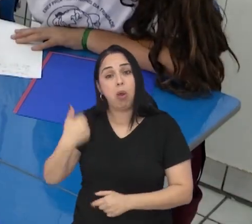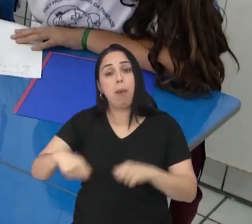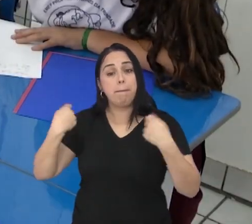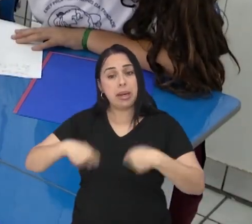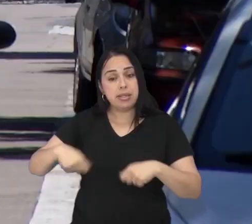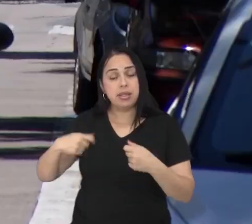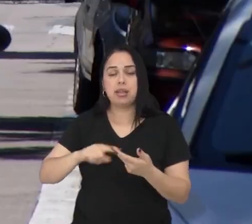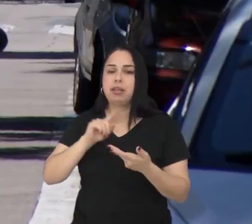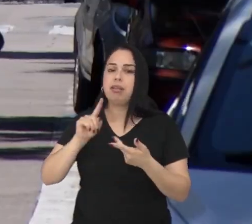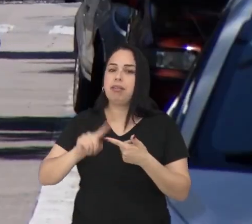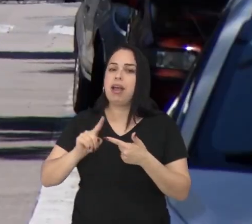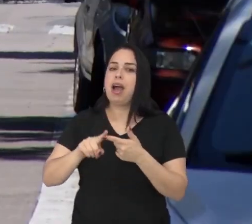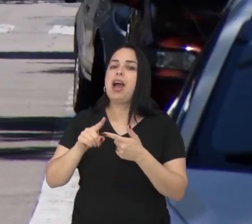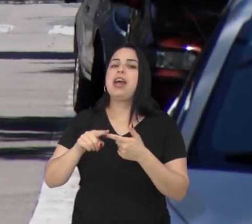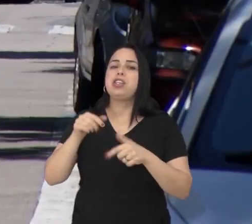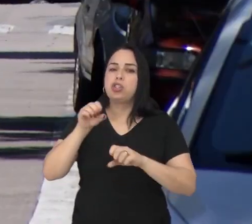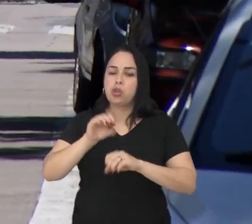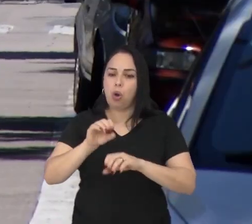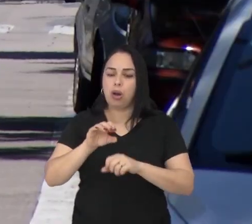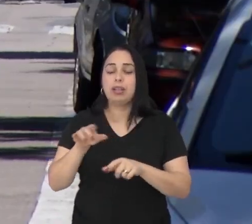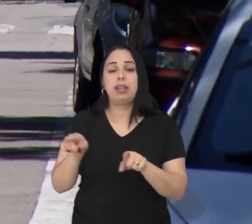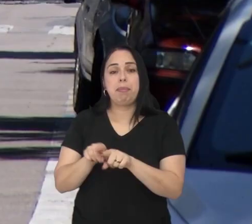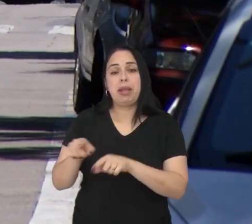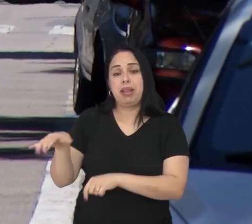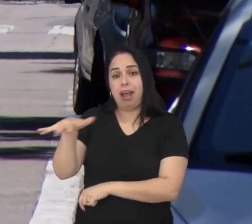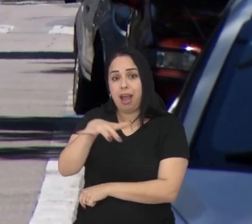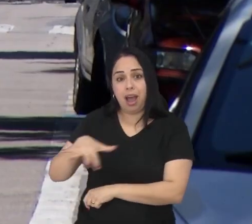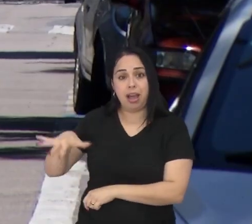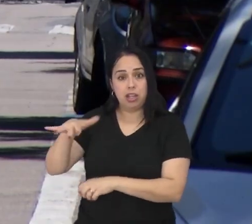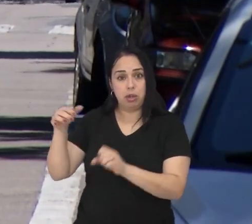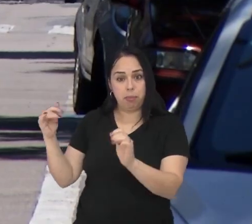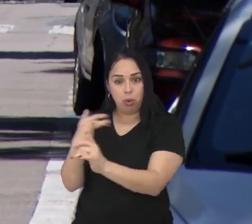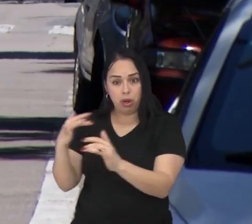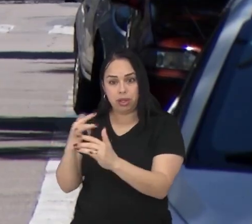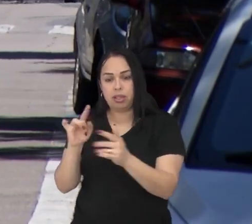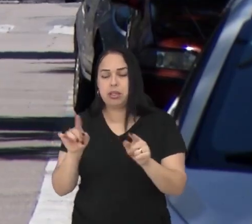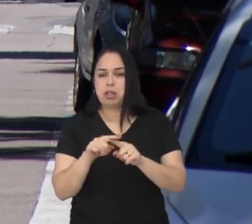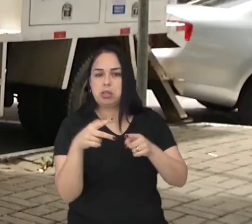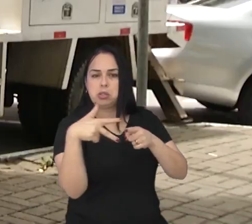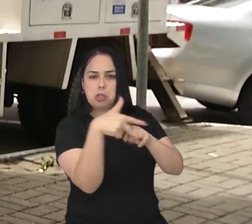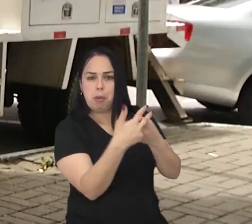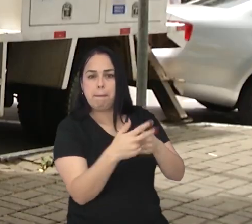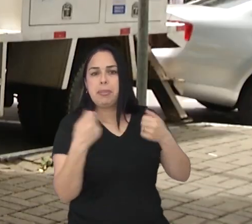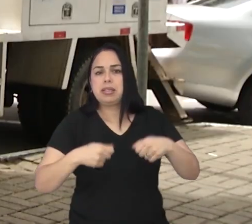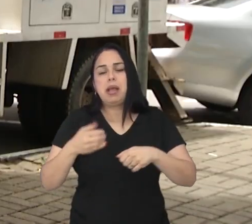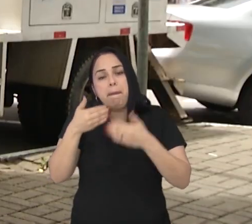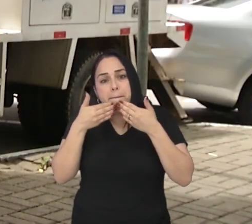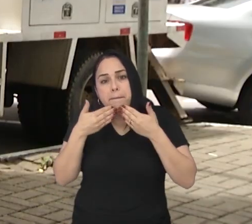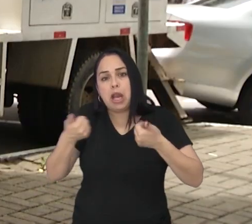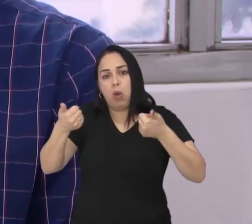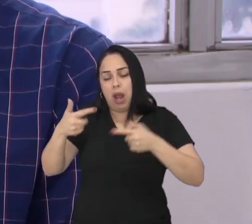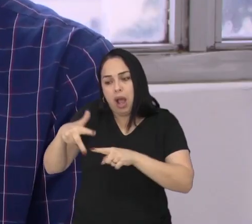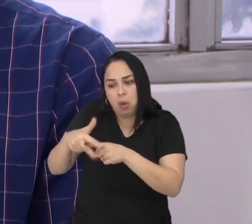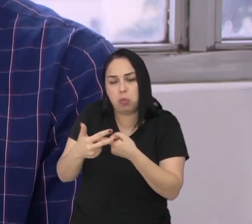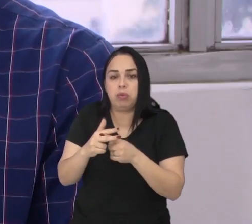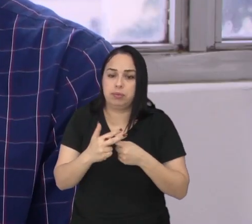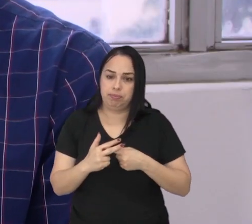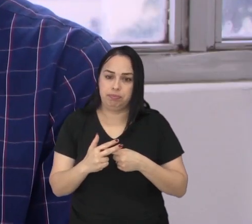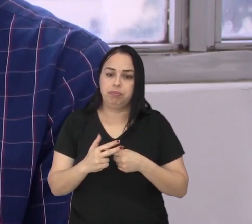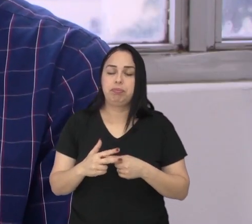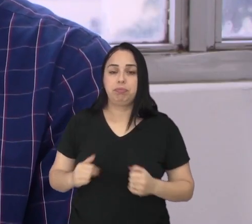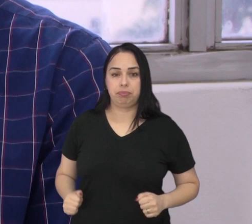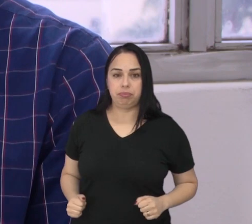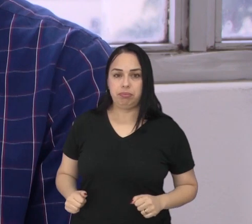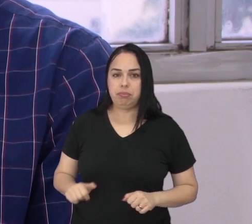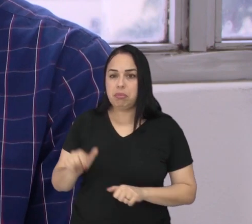e escolas, além da prestação de serviços nas áreas de mobilidade urbana e manutenção da cidade.